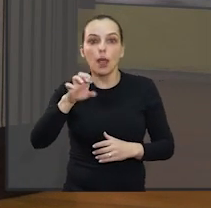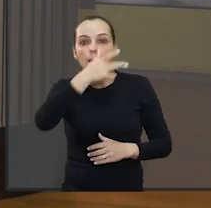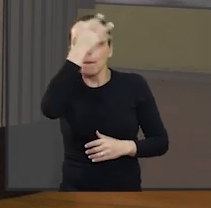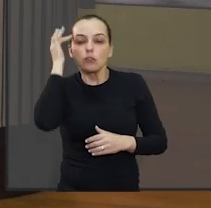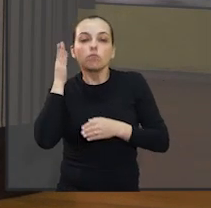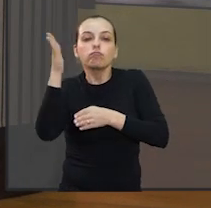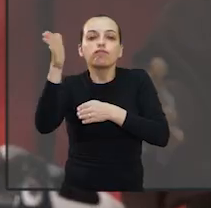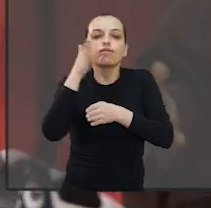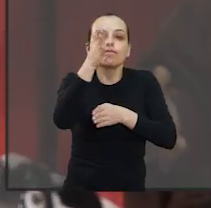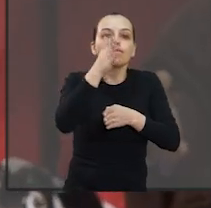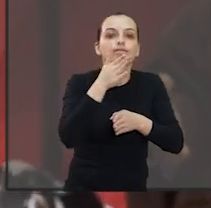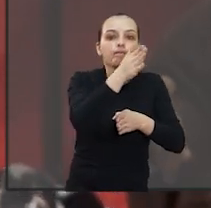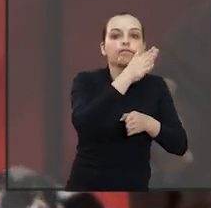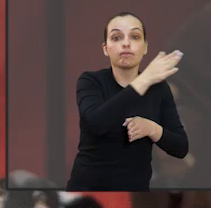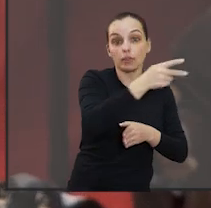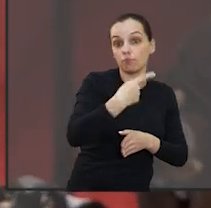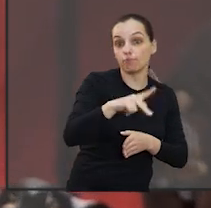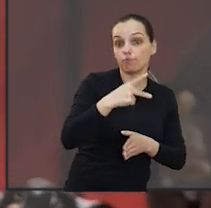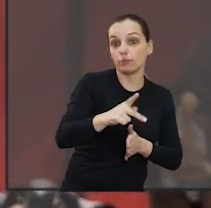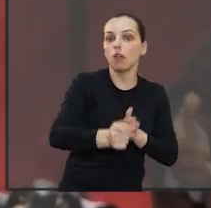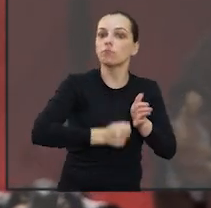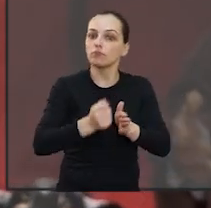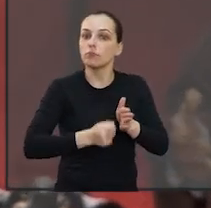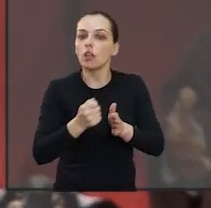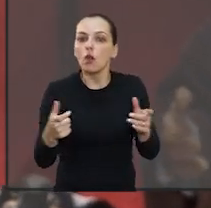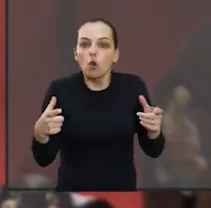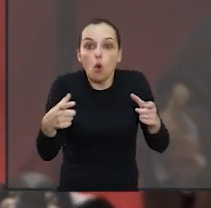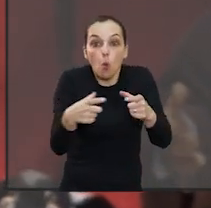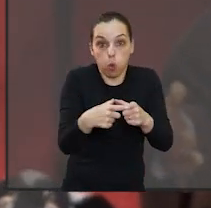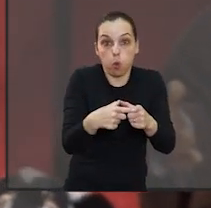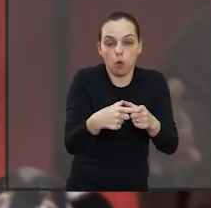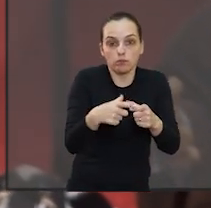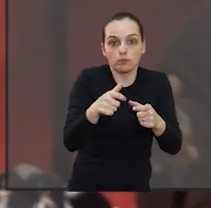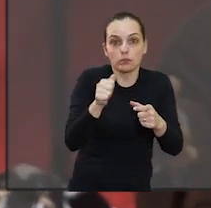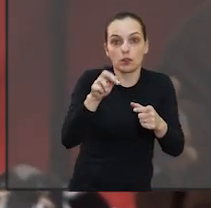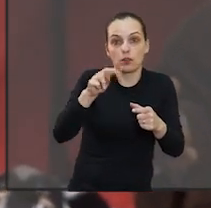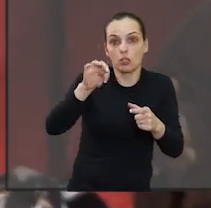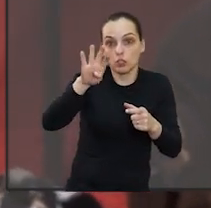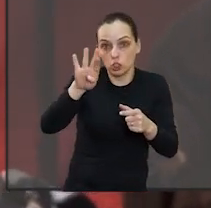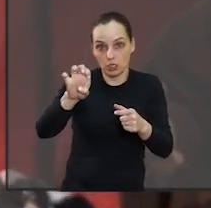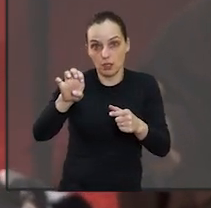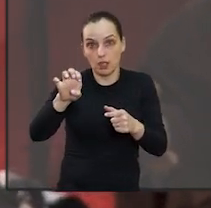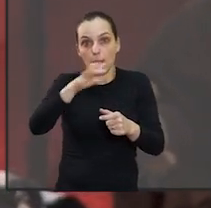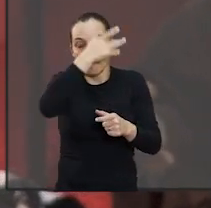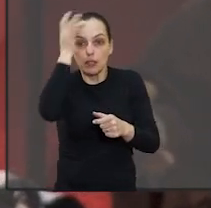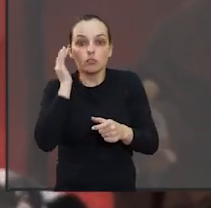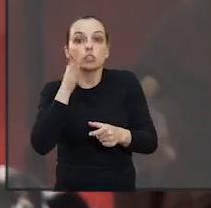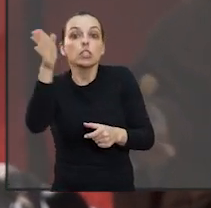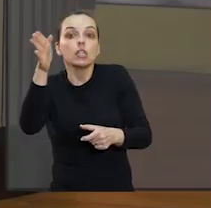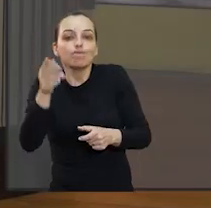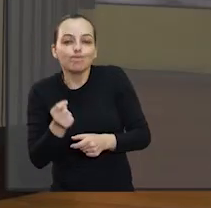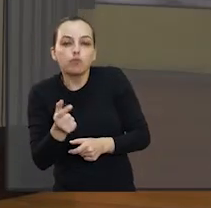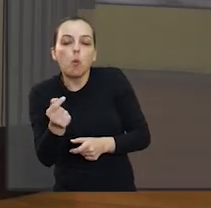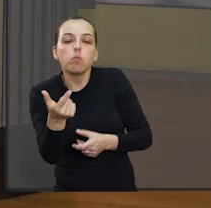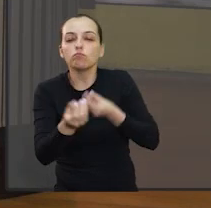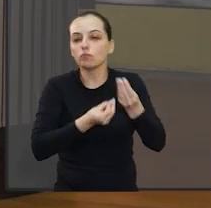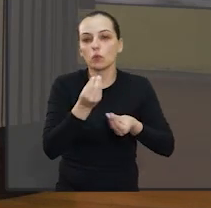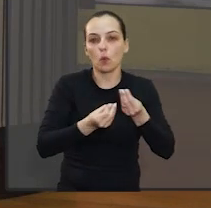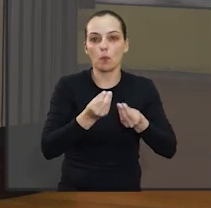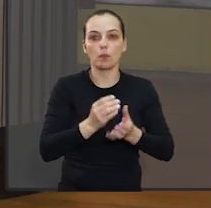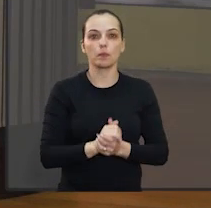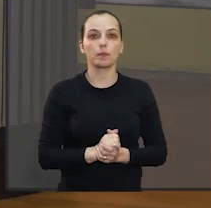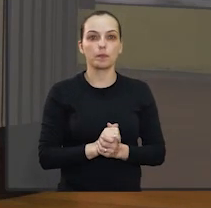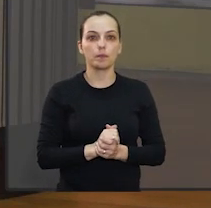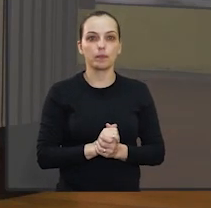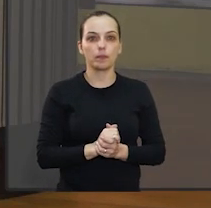num país, né, numa grande capital e numa cidade de poucos habitantes, né? Ou você se